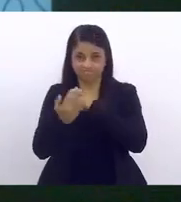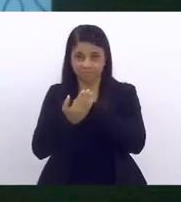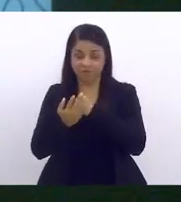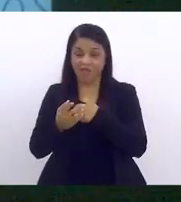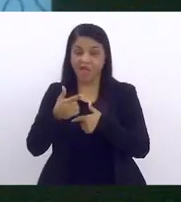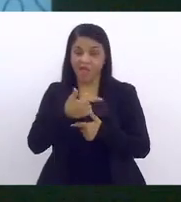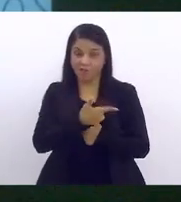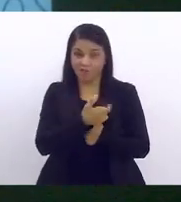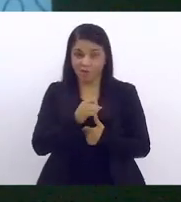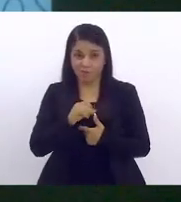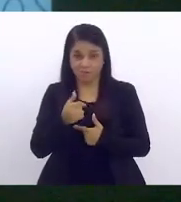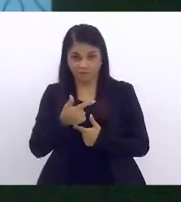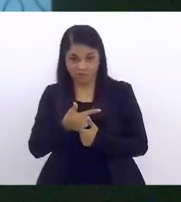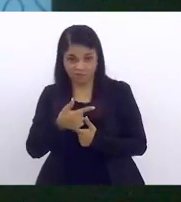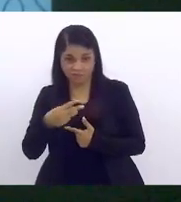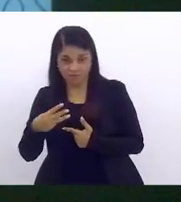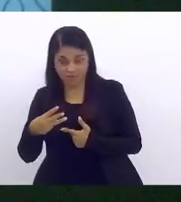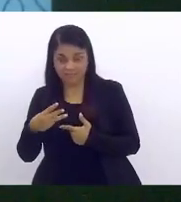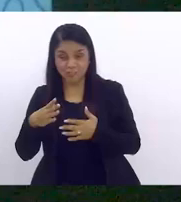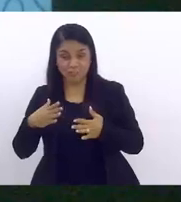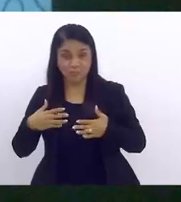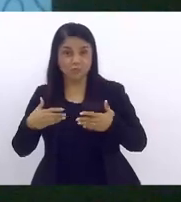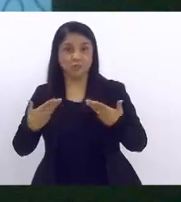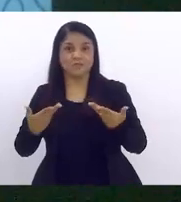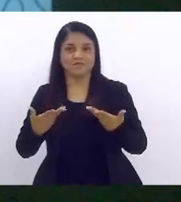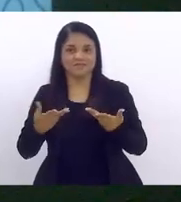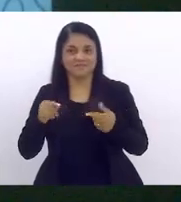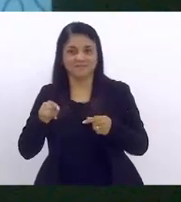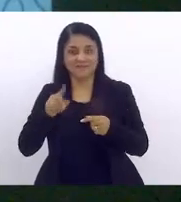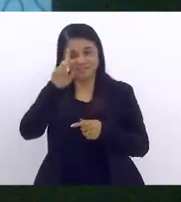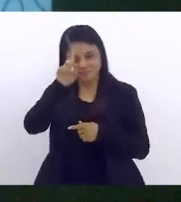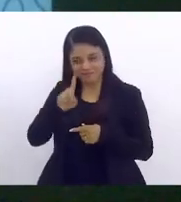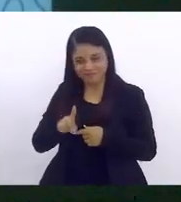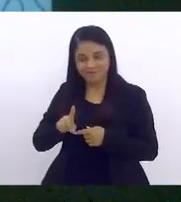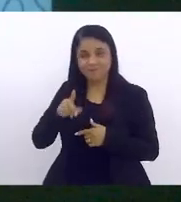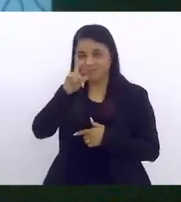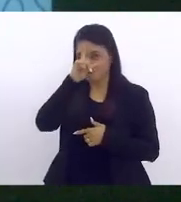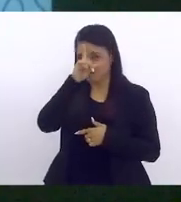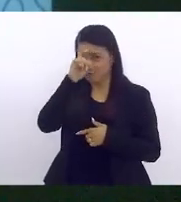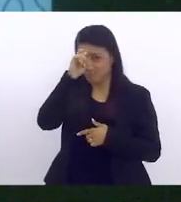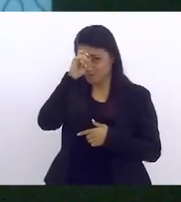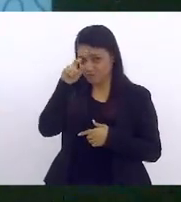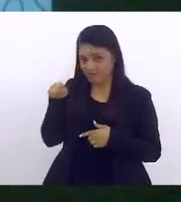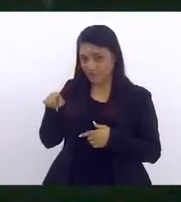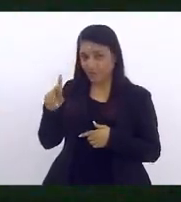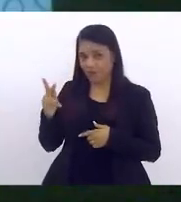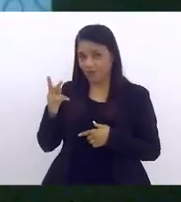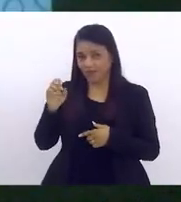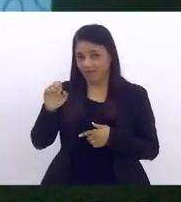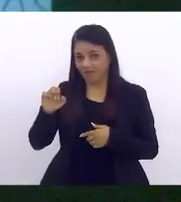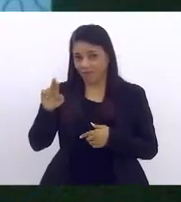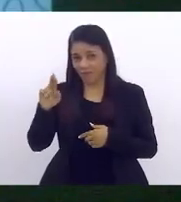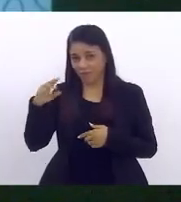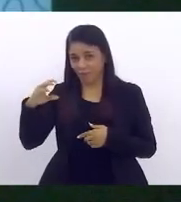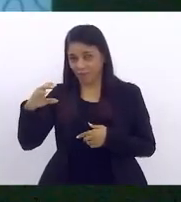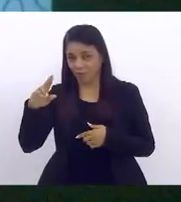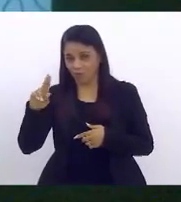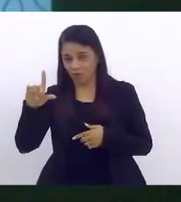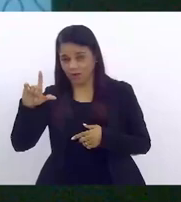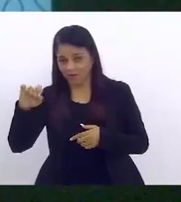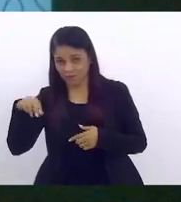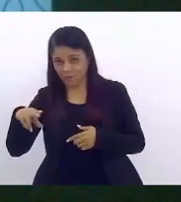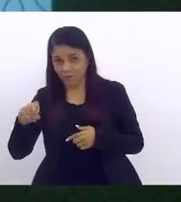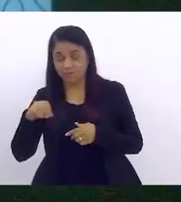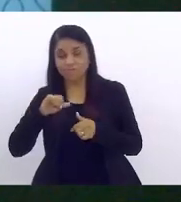agora, em 2023, nós tivemos uma surpresa. A direção da maternidade... Herculano Pinheiro passou